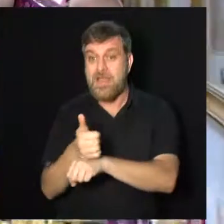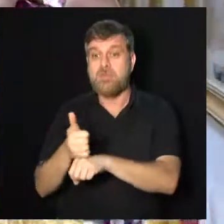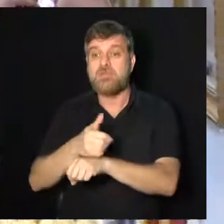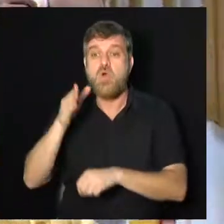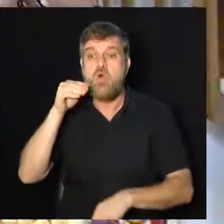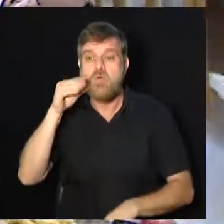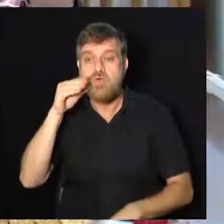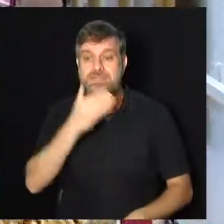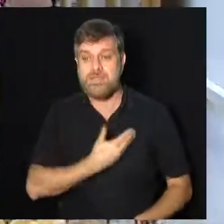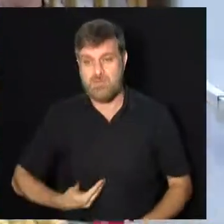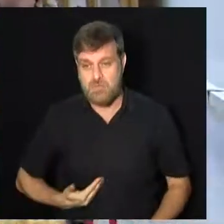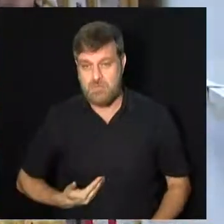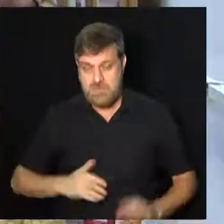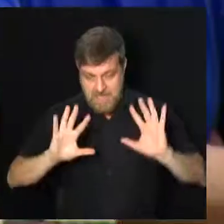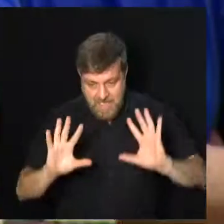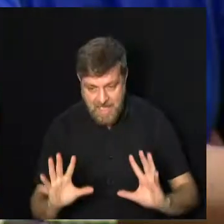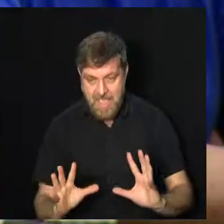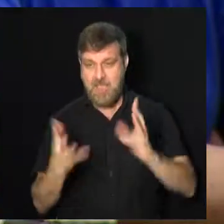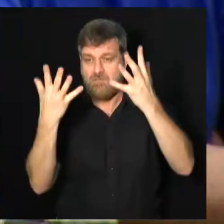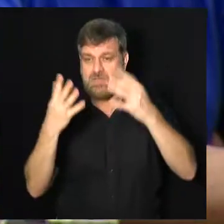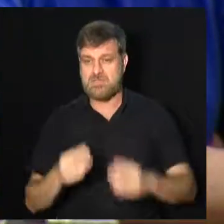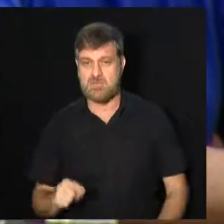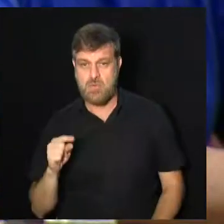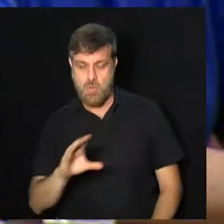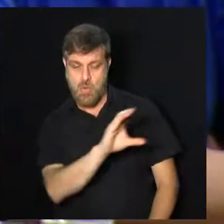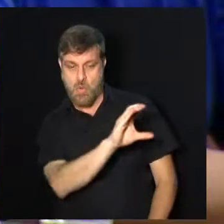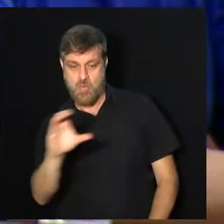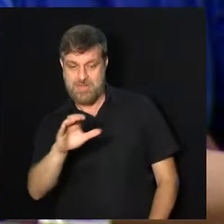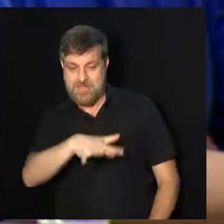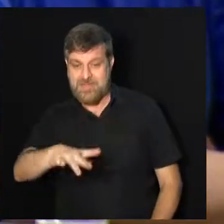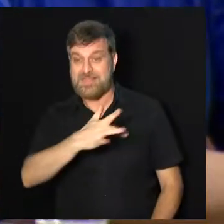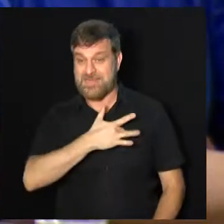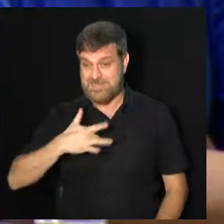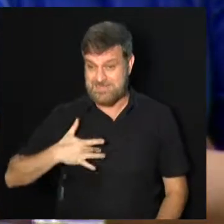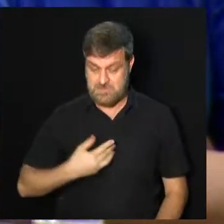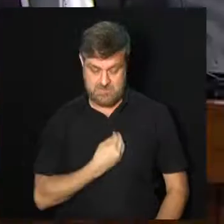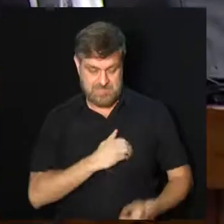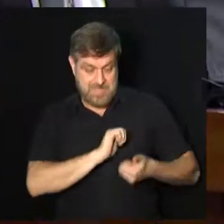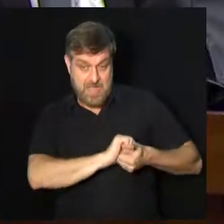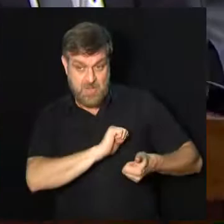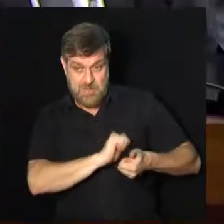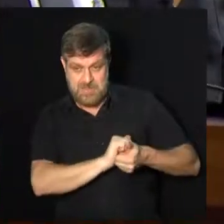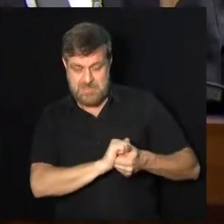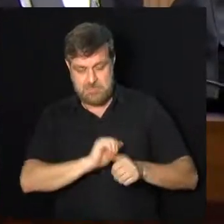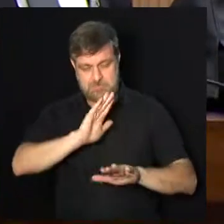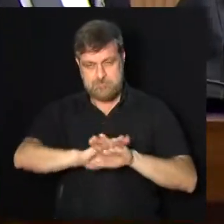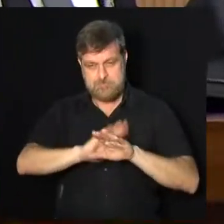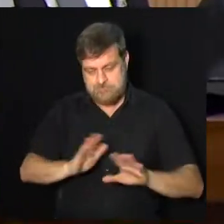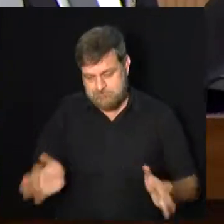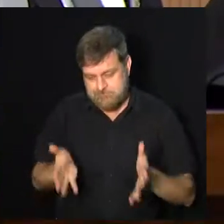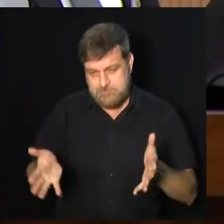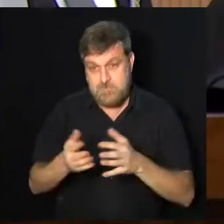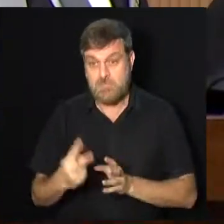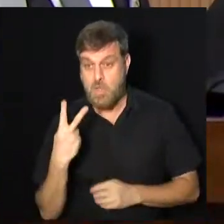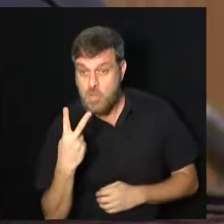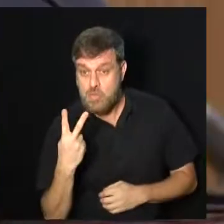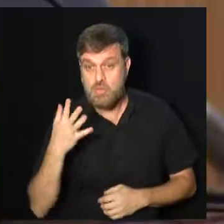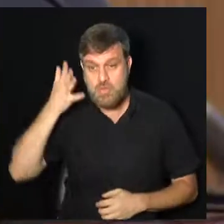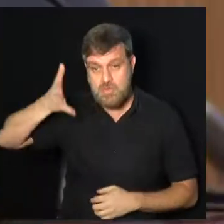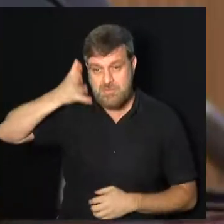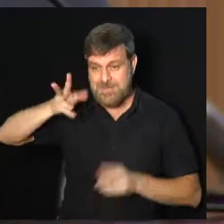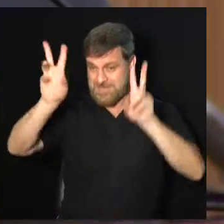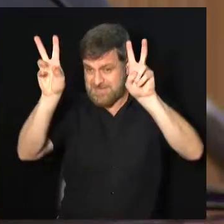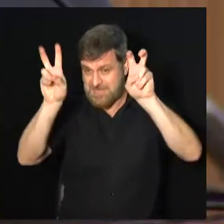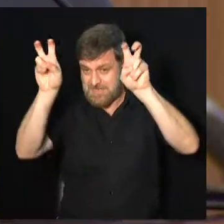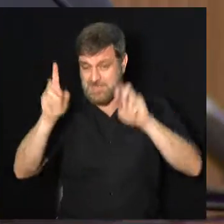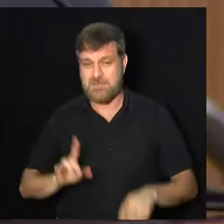Em celebração a esta data, a Coordenadoria de Saúde e Qualidade de Vida promoveu 2 palestras com temas que fazem